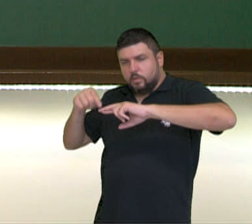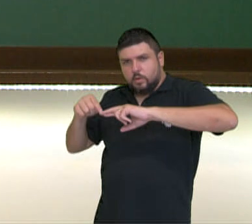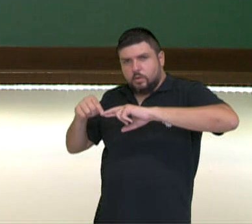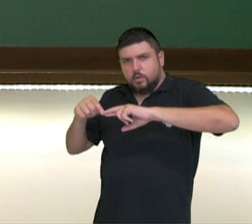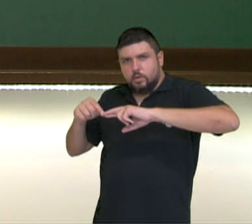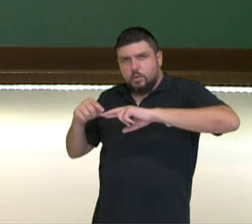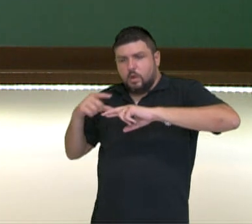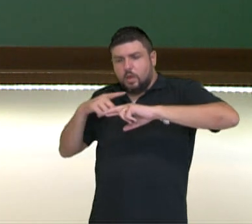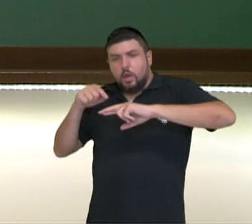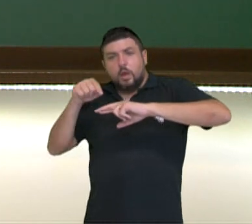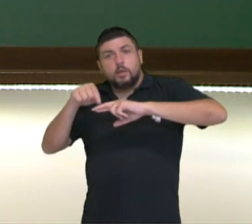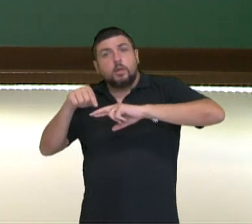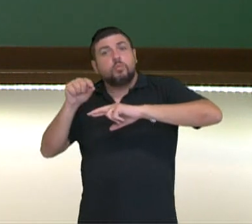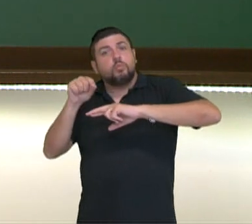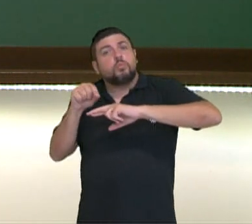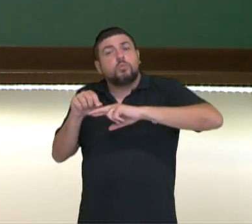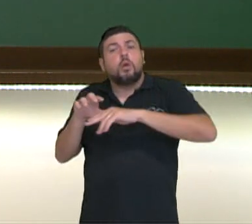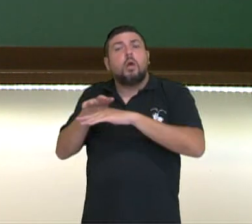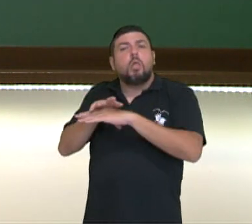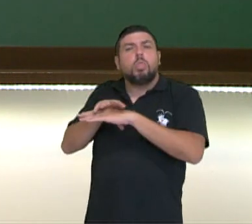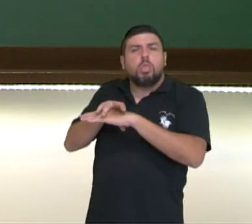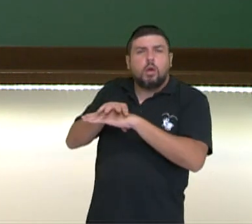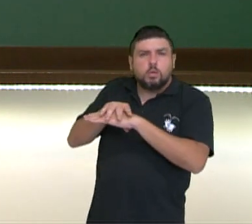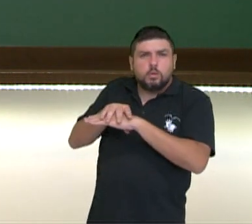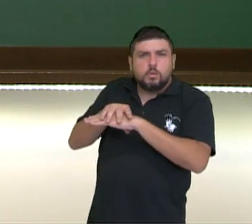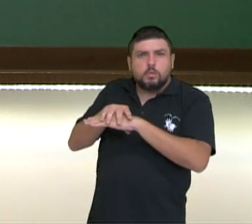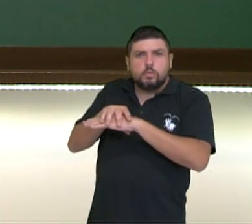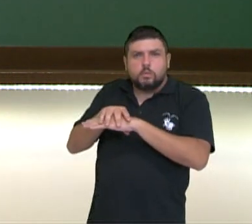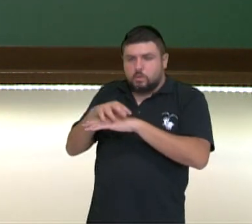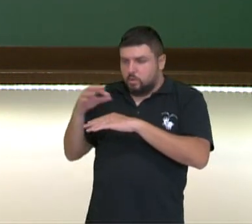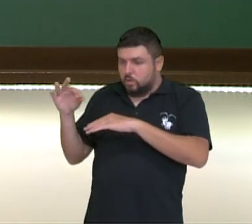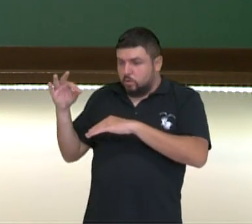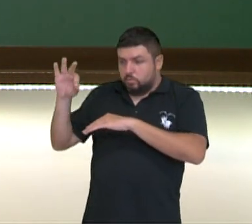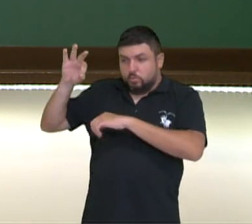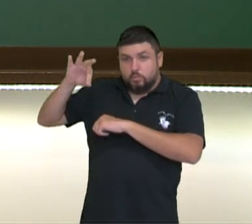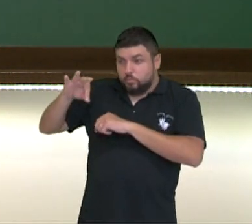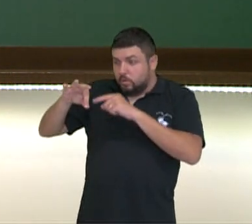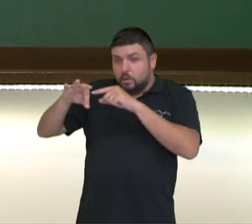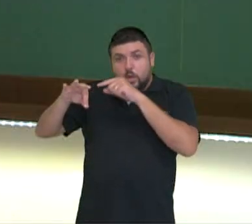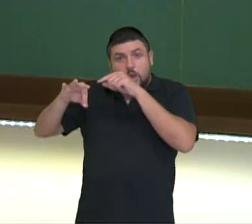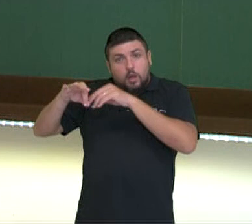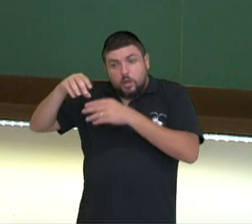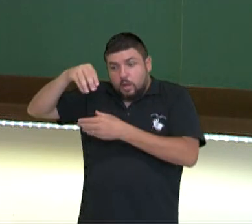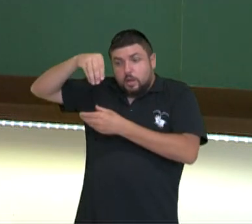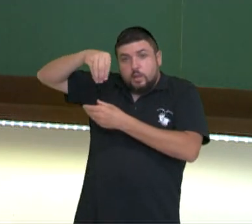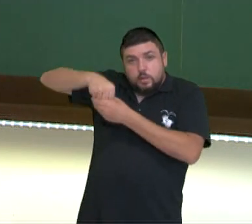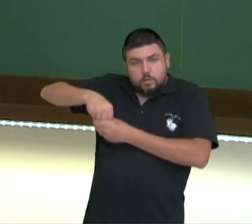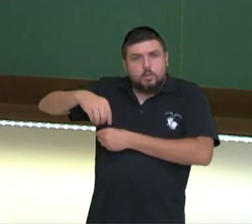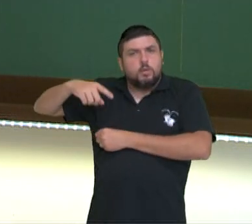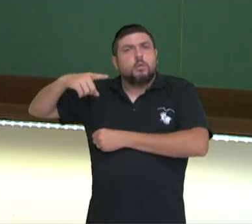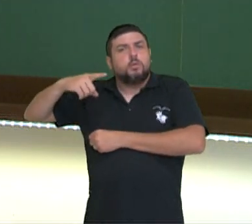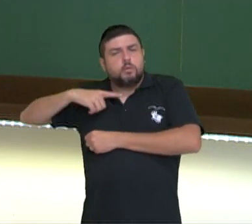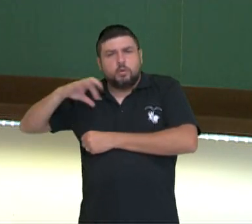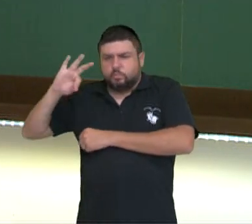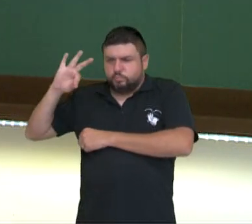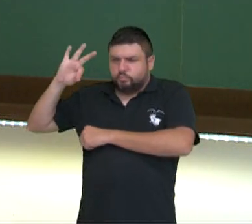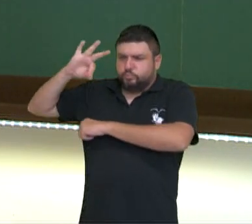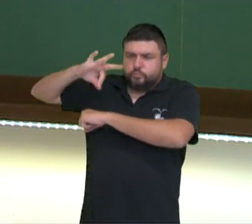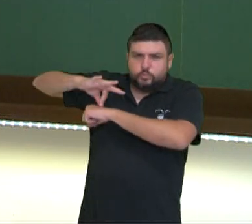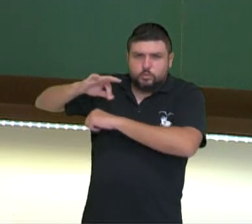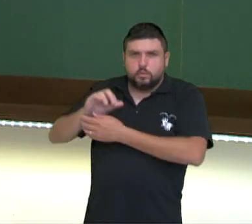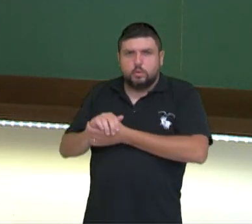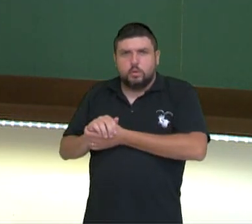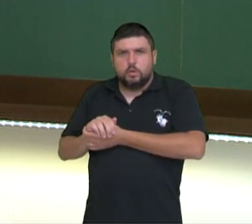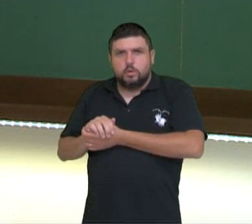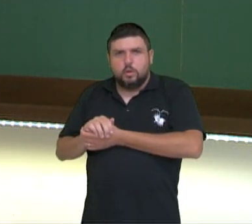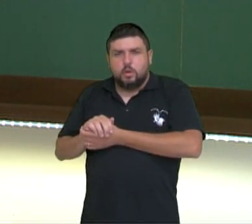plasmídio bacteriano, ele que vai ser o vetor ali de inserção desse gene, beleza? Continuando aqui, esse DNA, depois